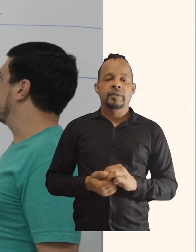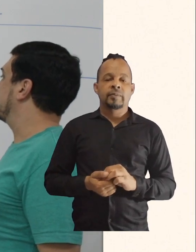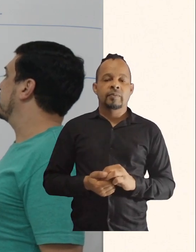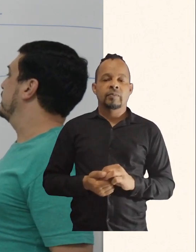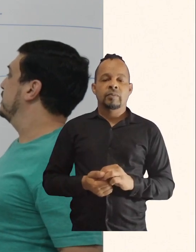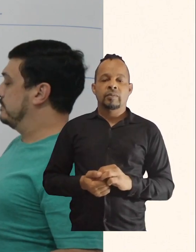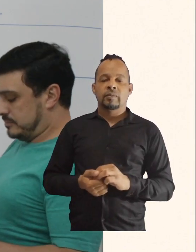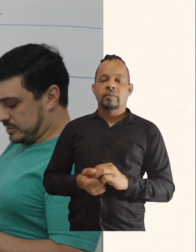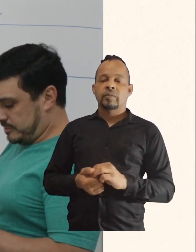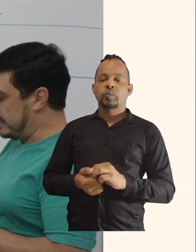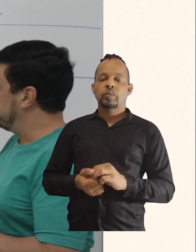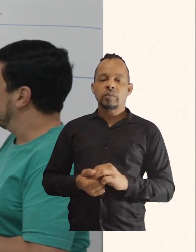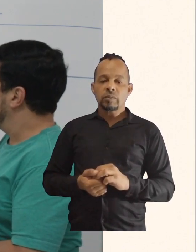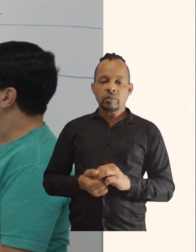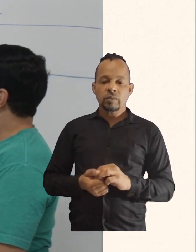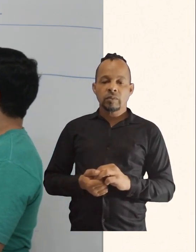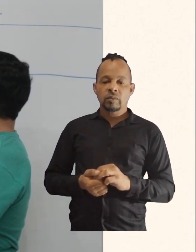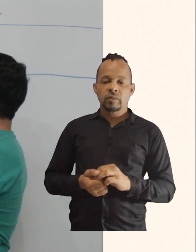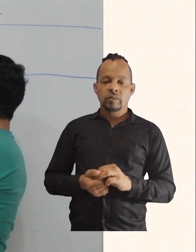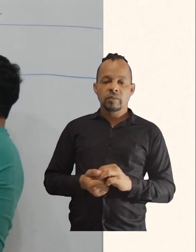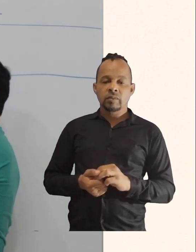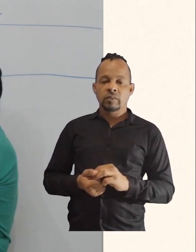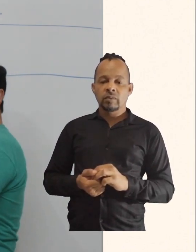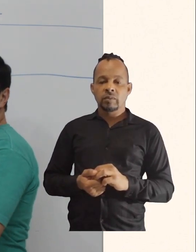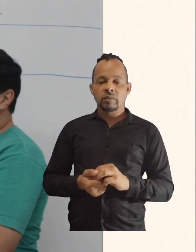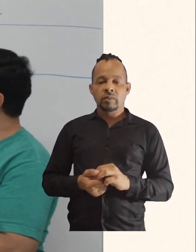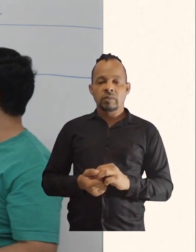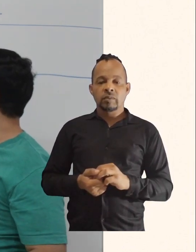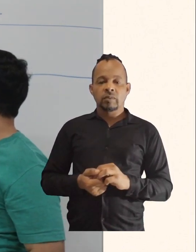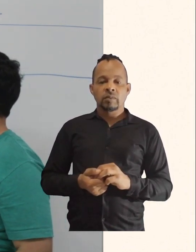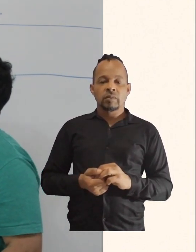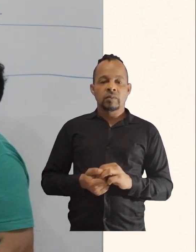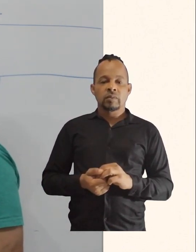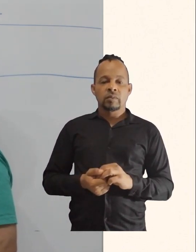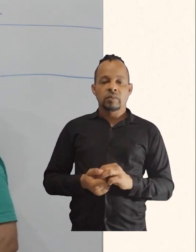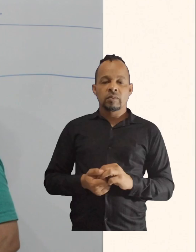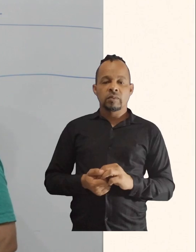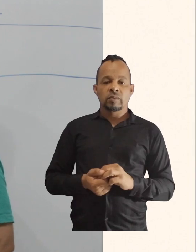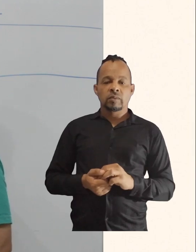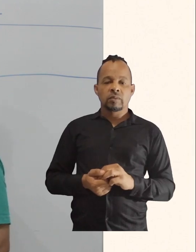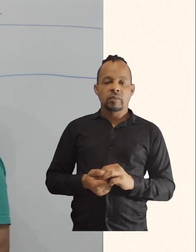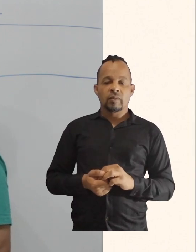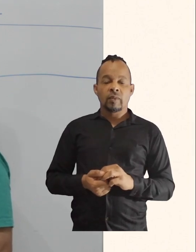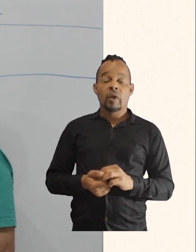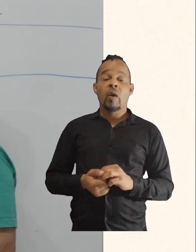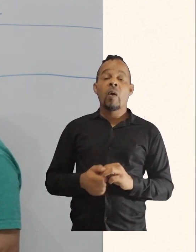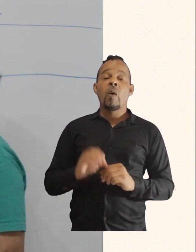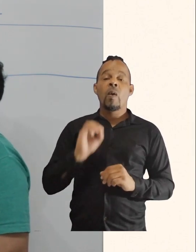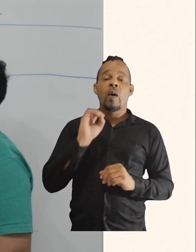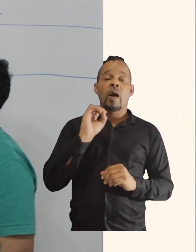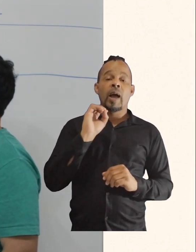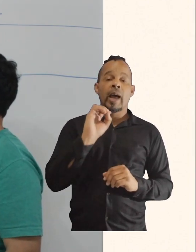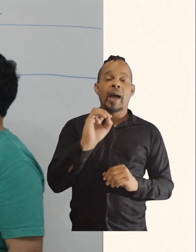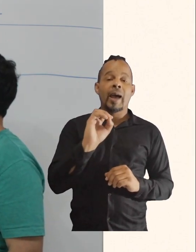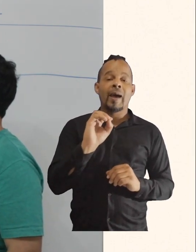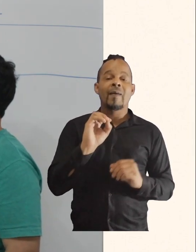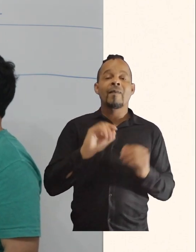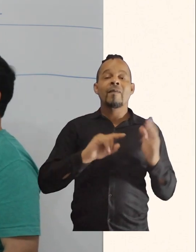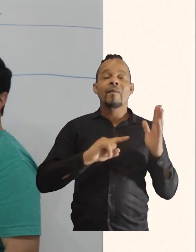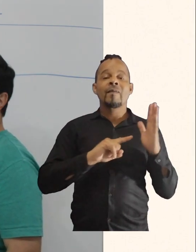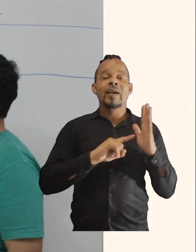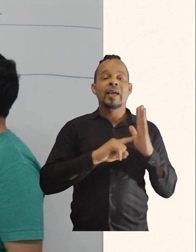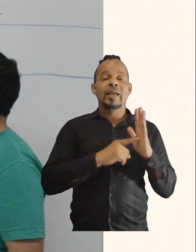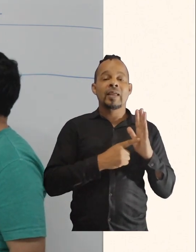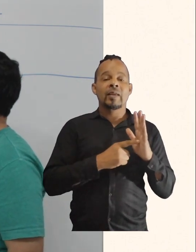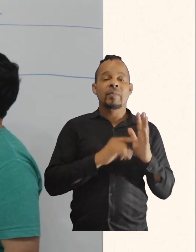Tranquilo? Muito bem. Multiplicando todo mundo por menos 1, dá a integral de A até B sobre